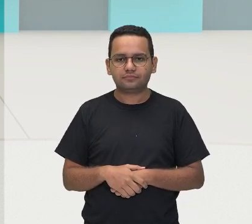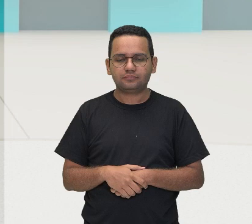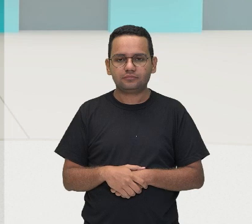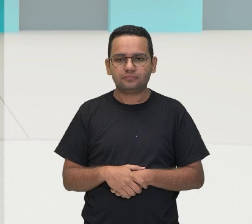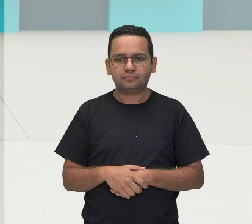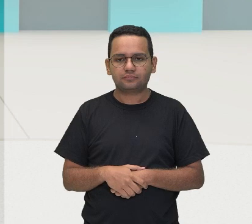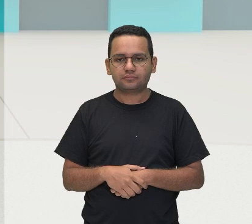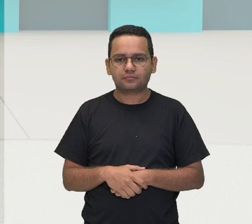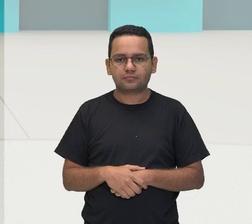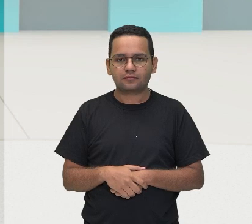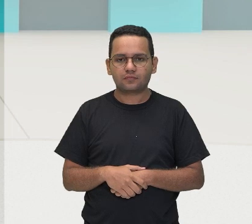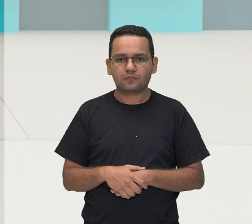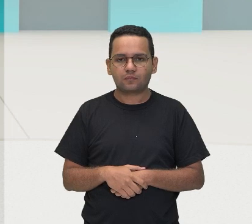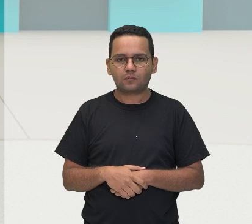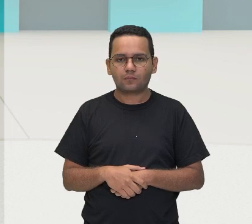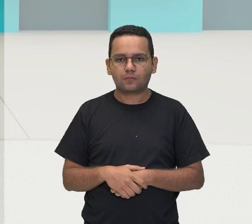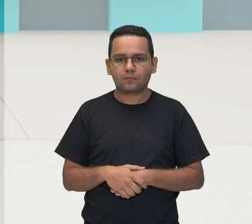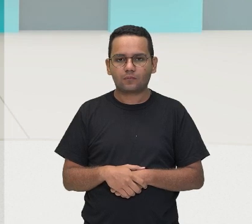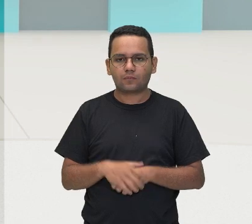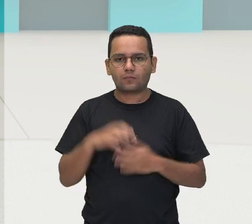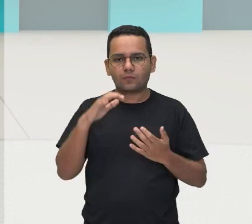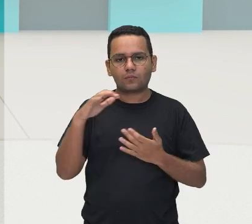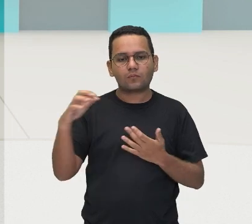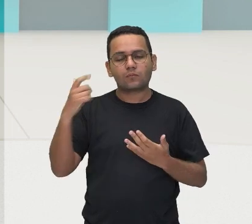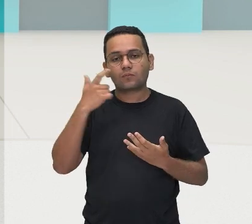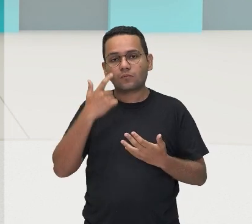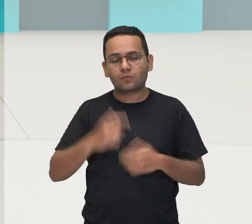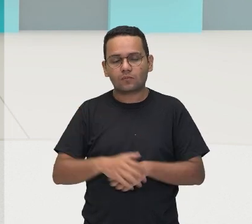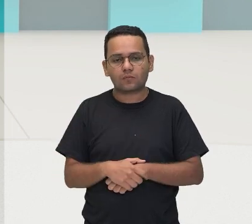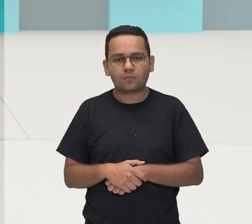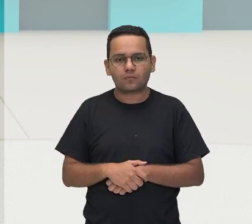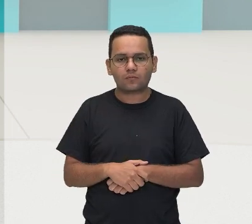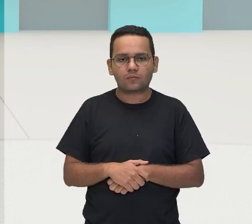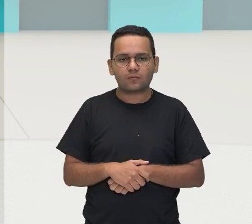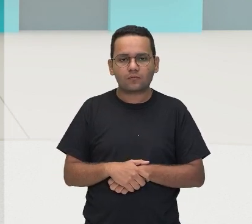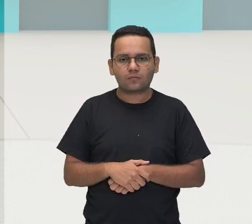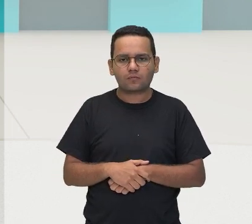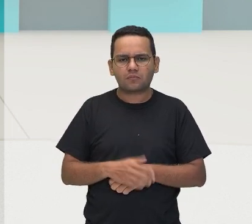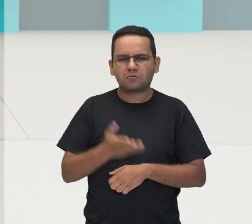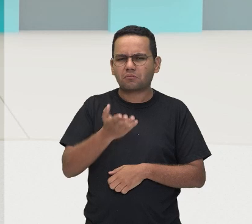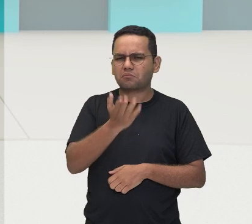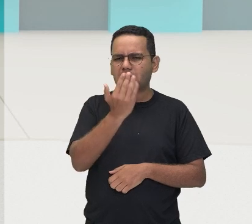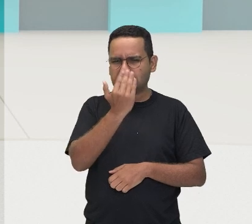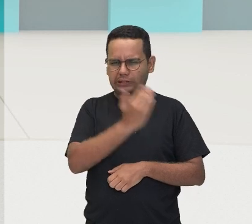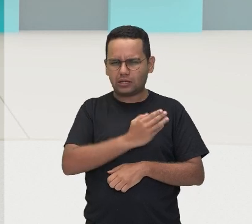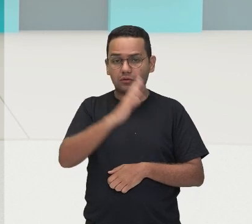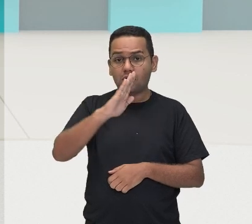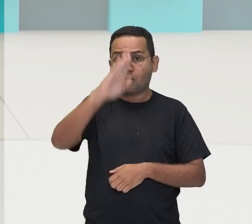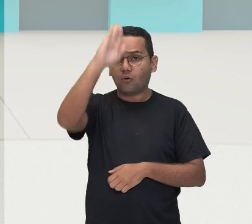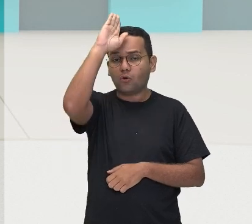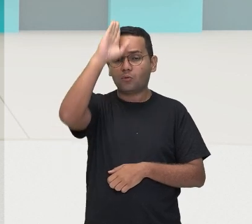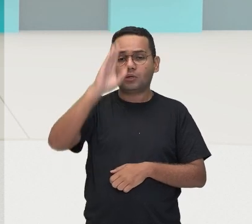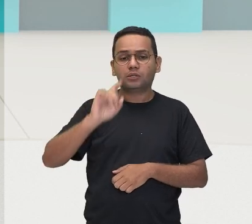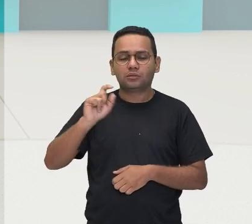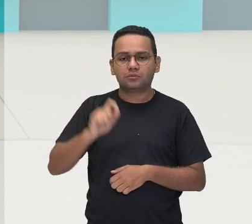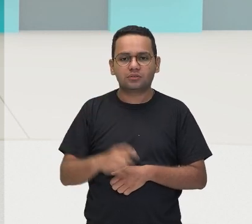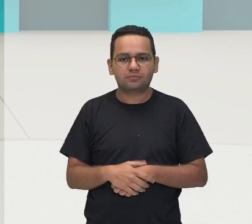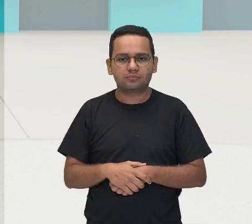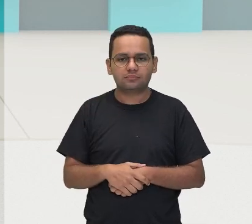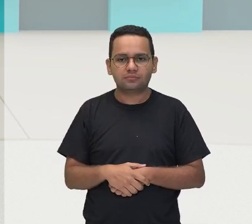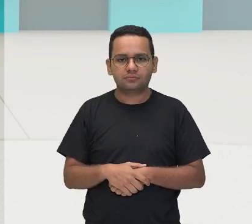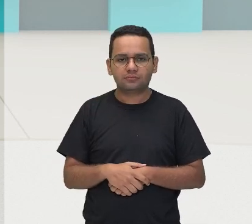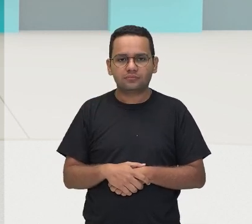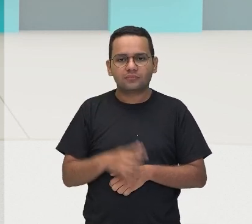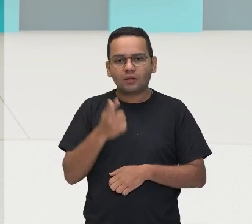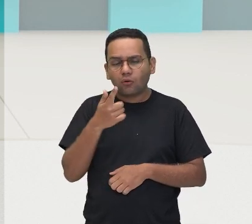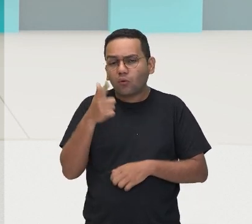importante, nós vamos ver na civilização antiga, né, da Roma antiga, uma outra característica também